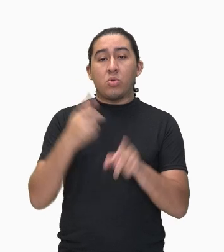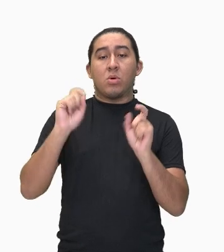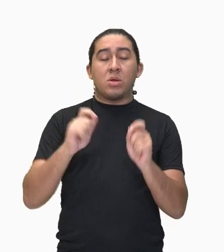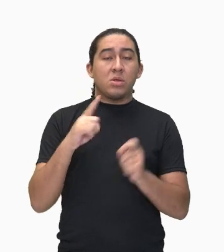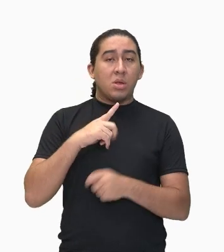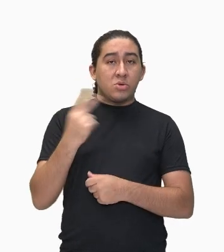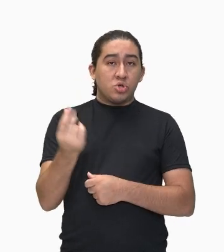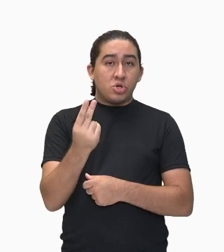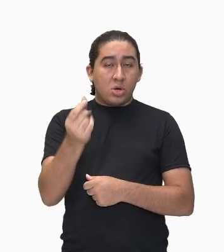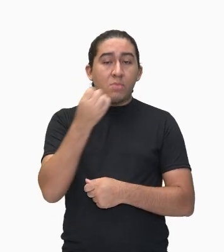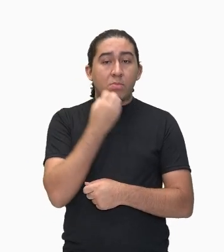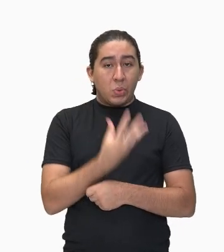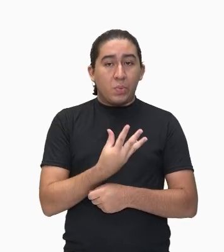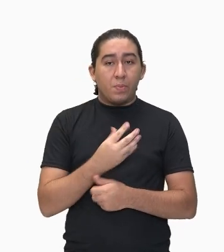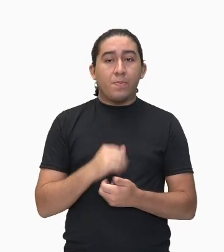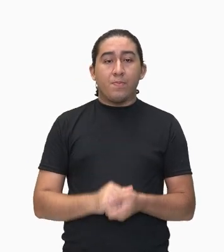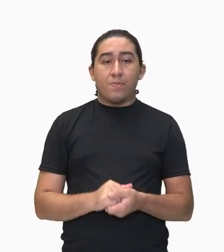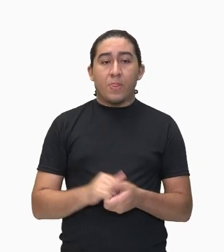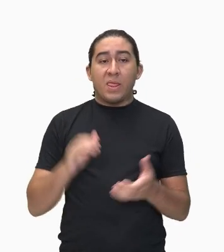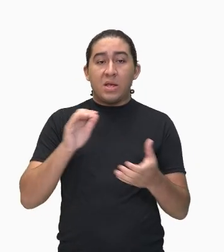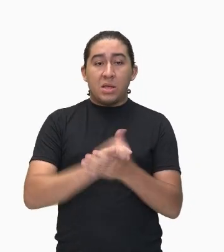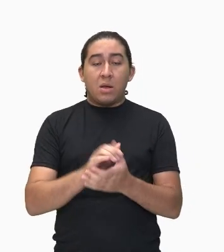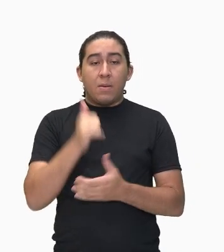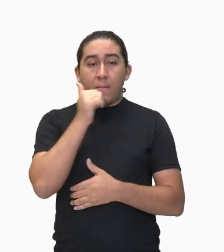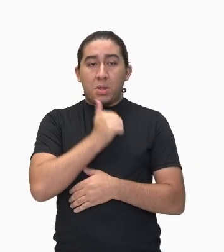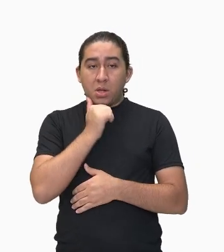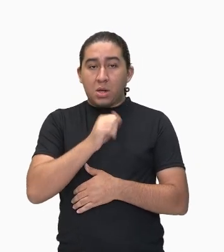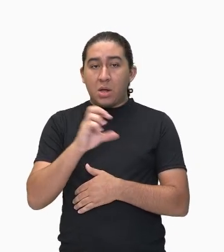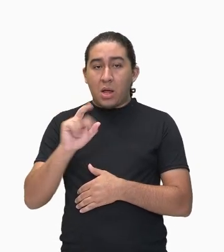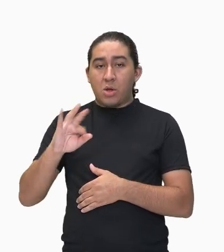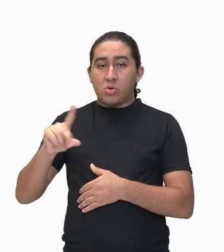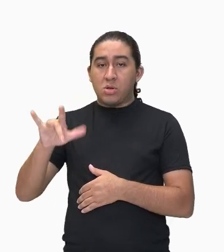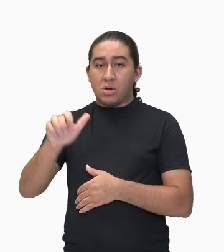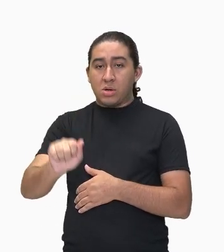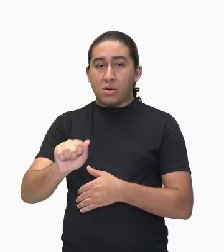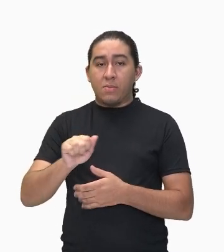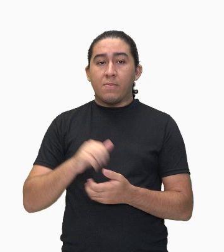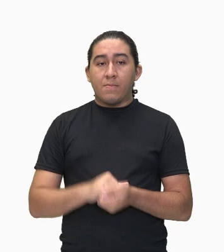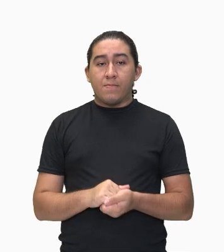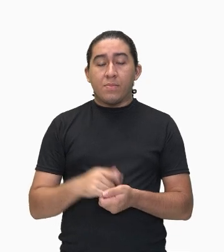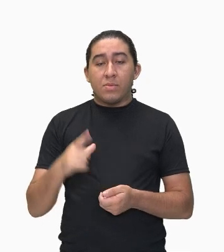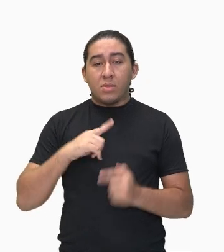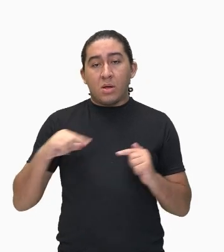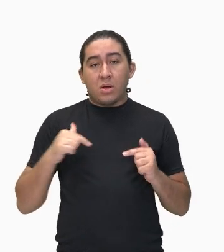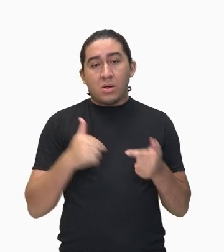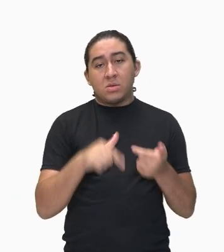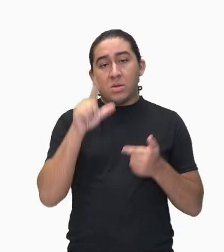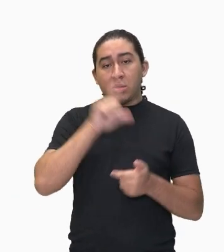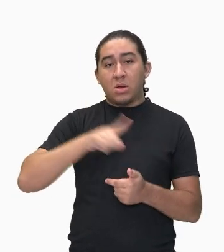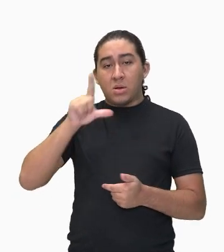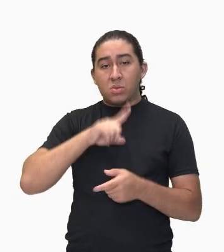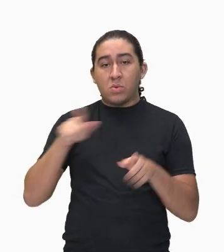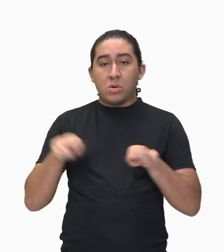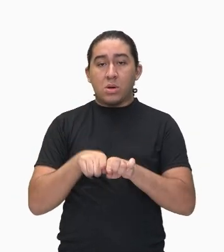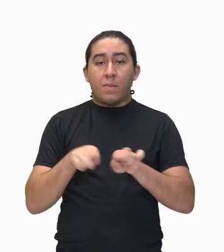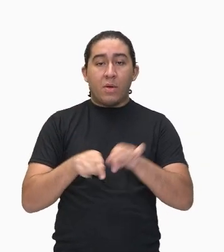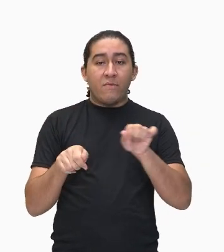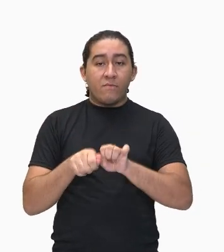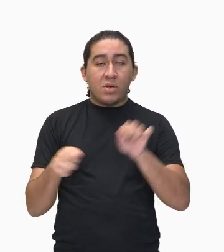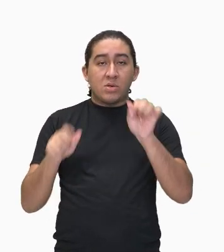tranquilidade financeira. Casado com Carolina Xavier de Novaes, Machado de Assis dedicou-se à literatura